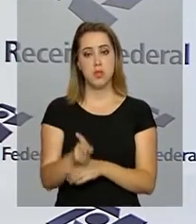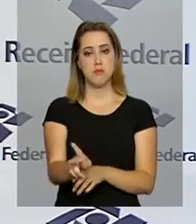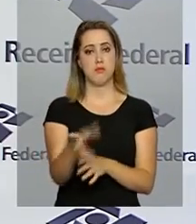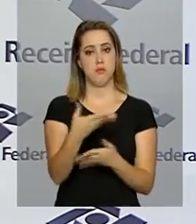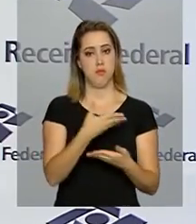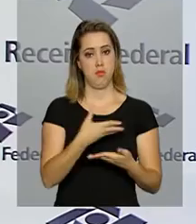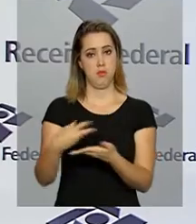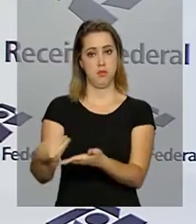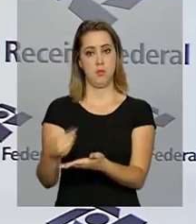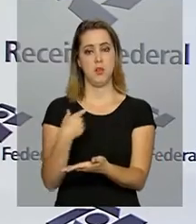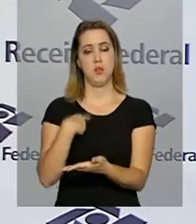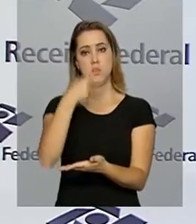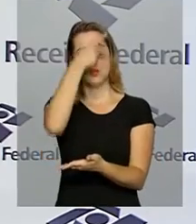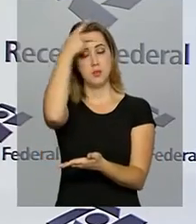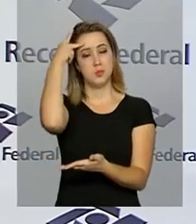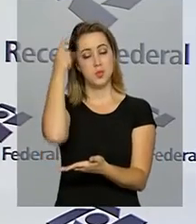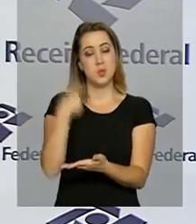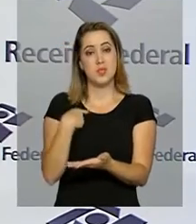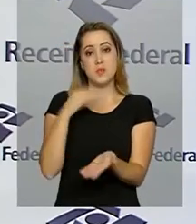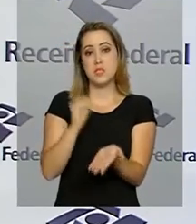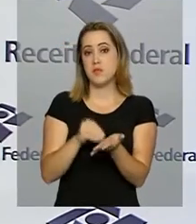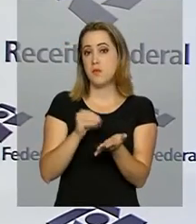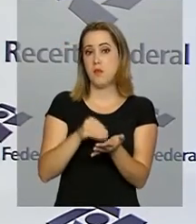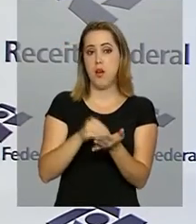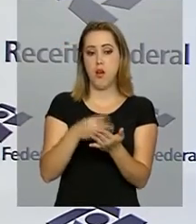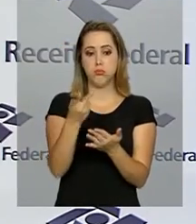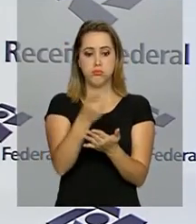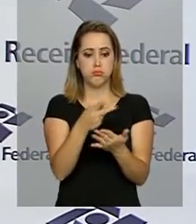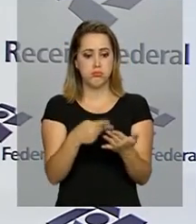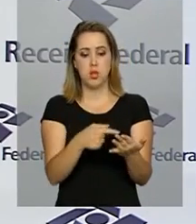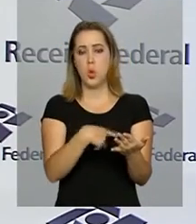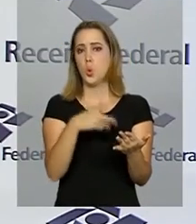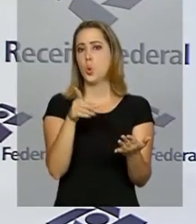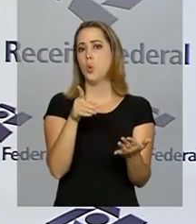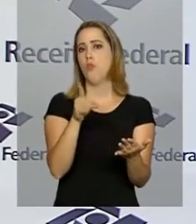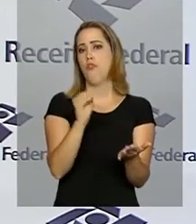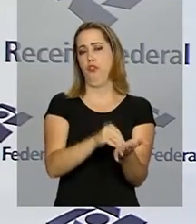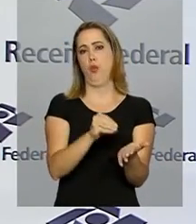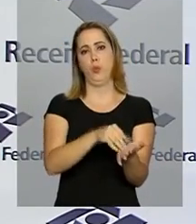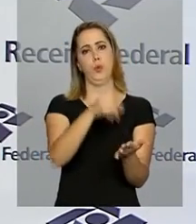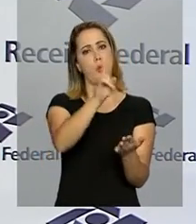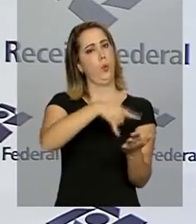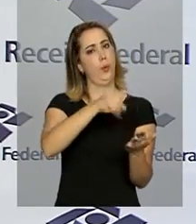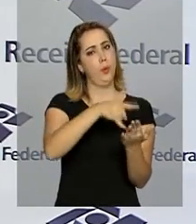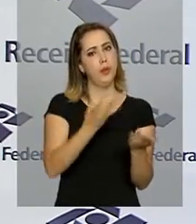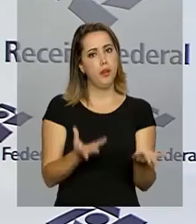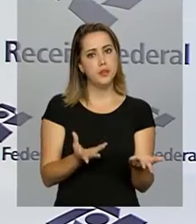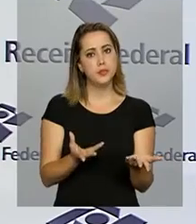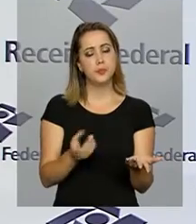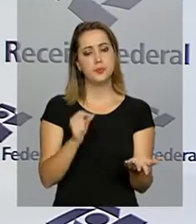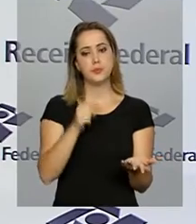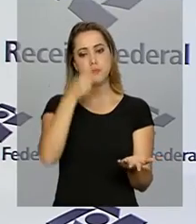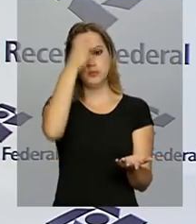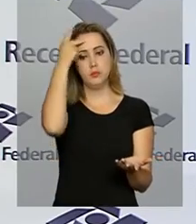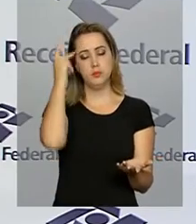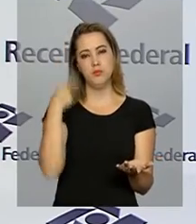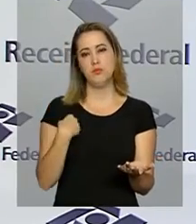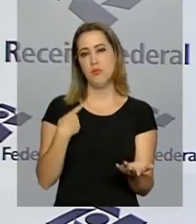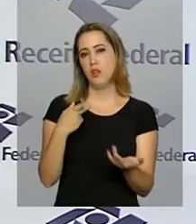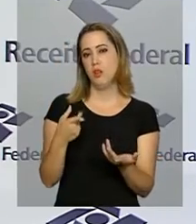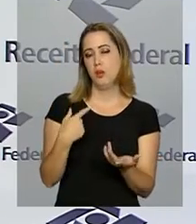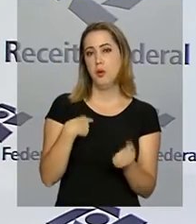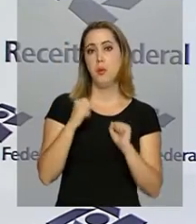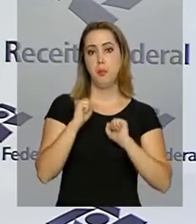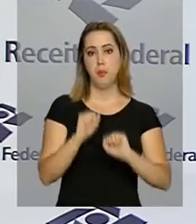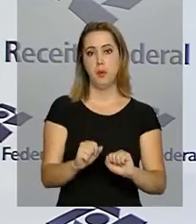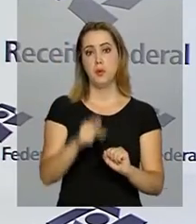última hora não encontra, às vezes, na hora de elaborar a declaração, documentos. Vamos dizer assim, vamos ao extremo. Pode